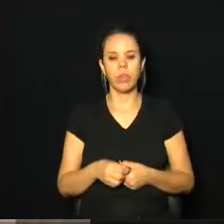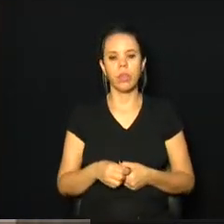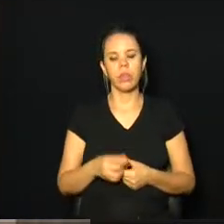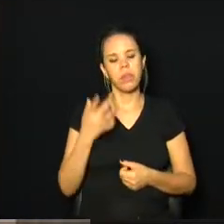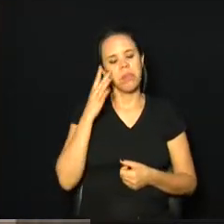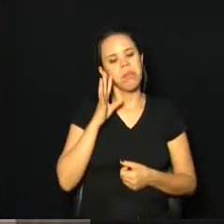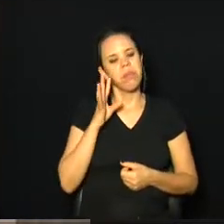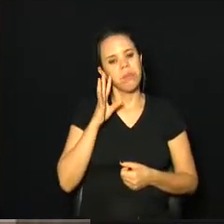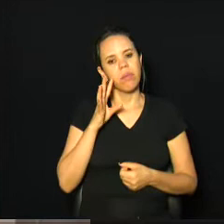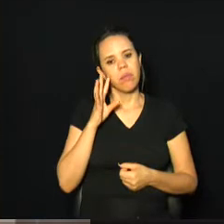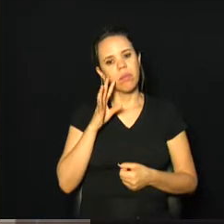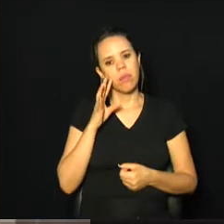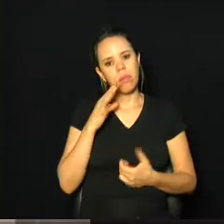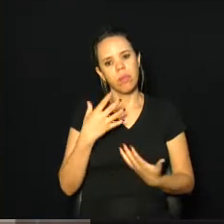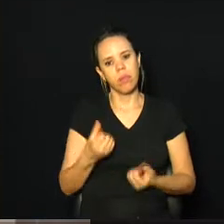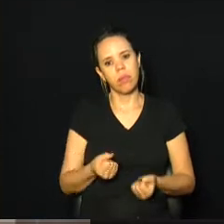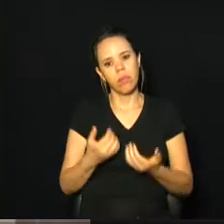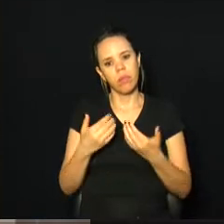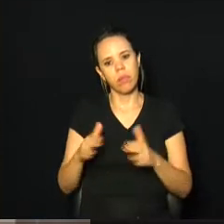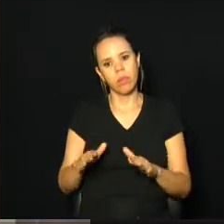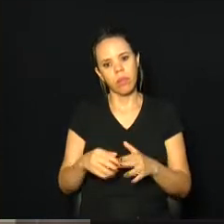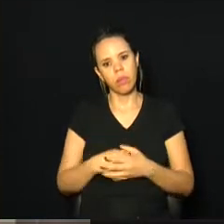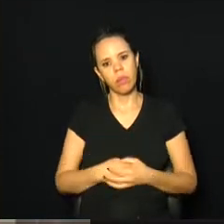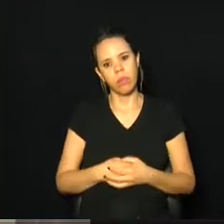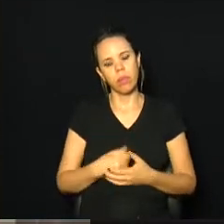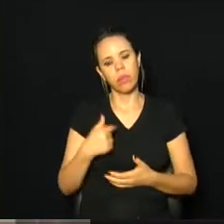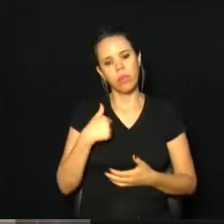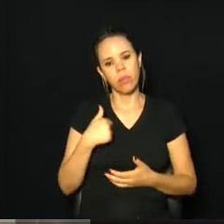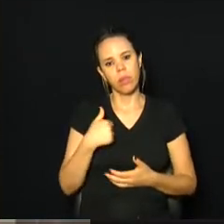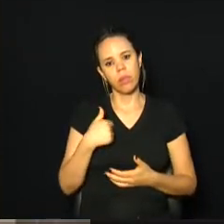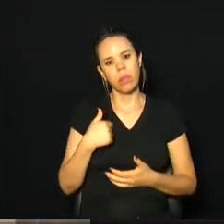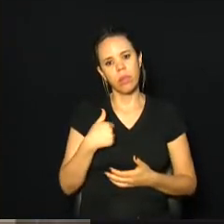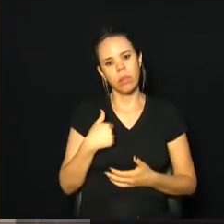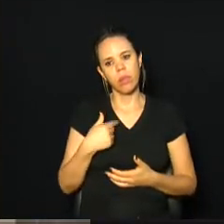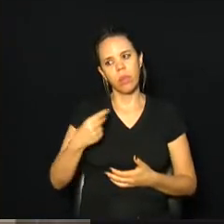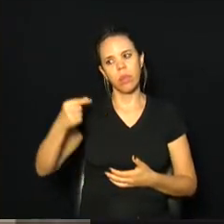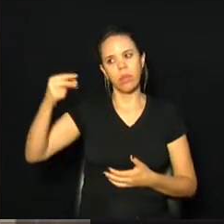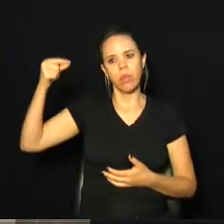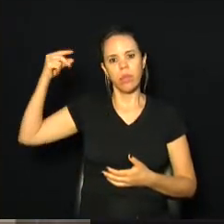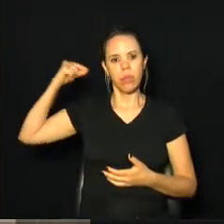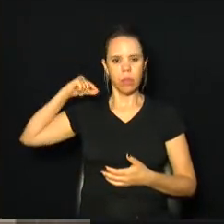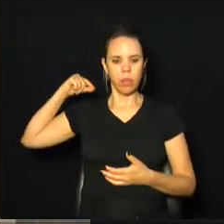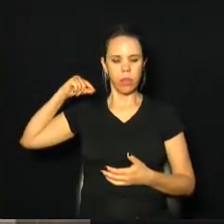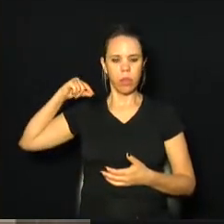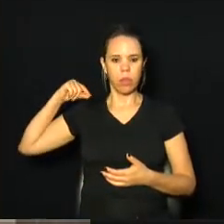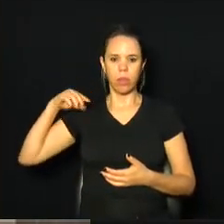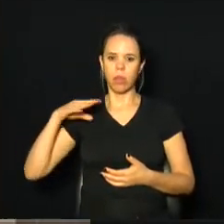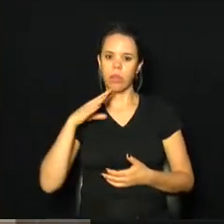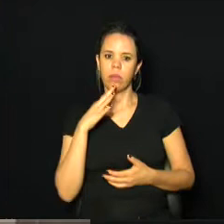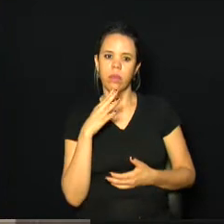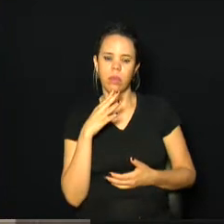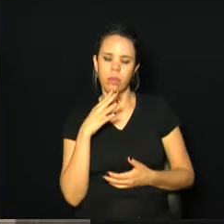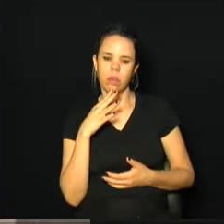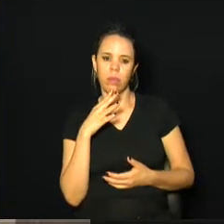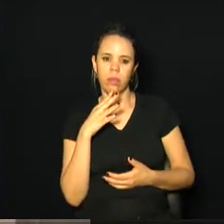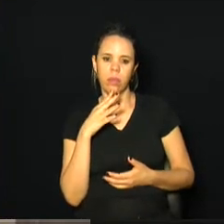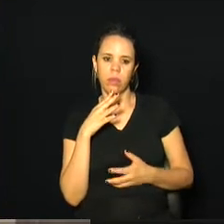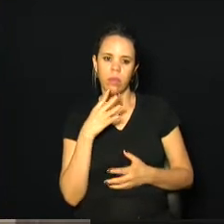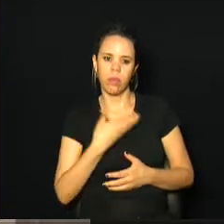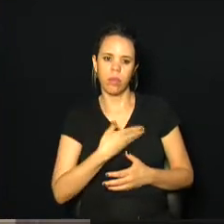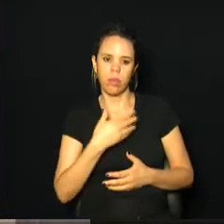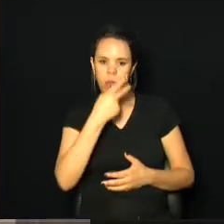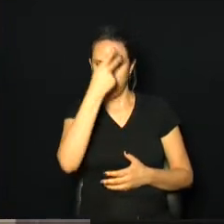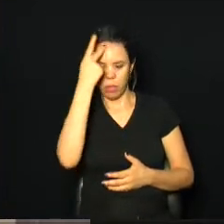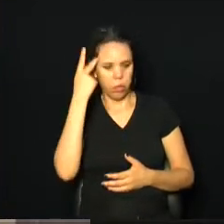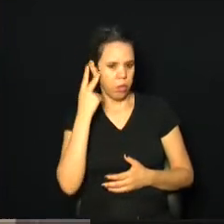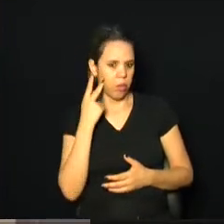muito legal e lançamos aí. E eu como eu, na época, conheci... tinha muita amizade com o pessoal do